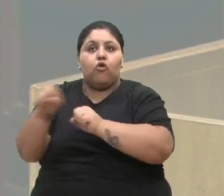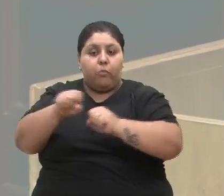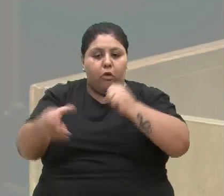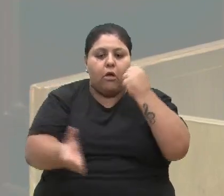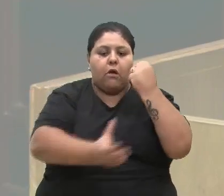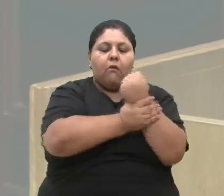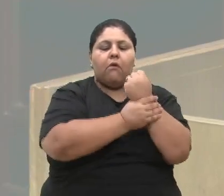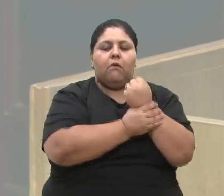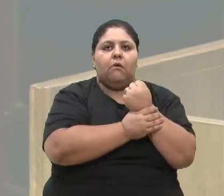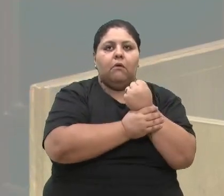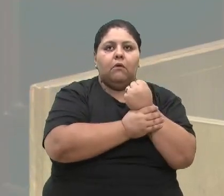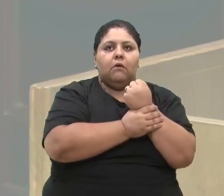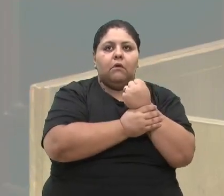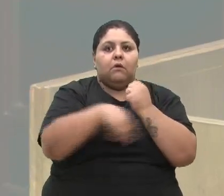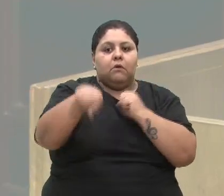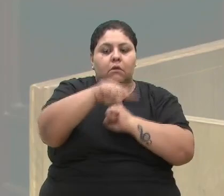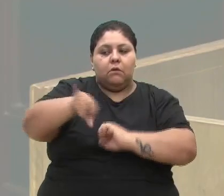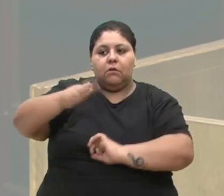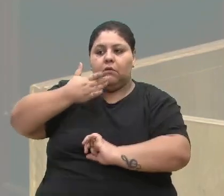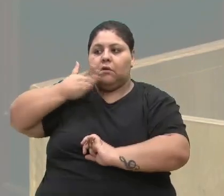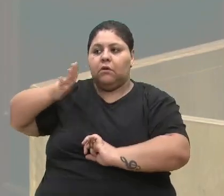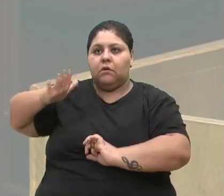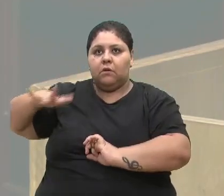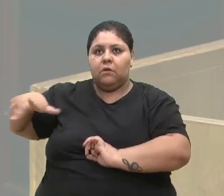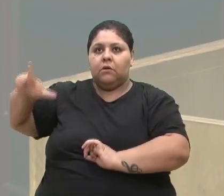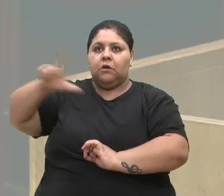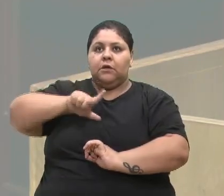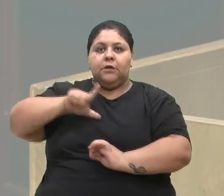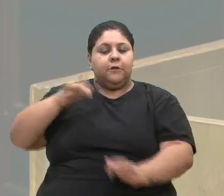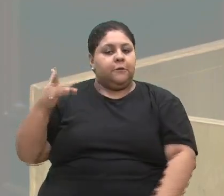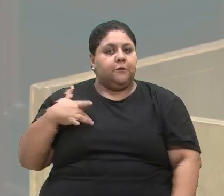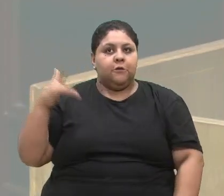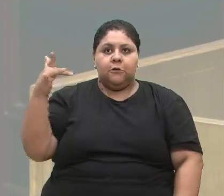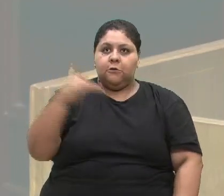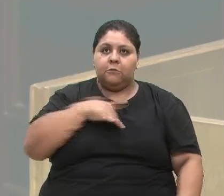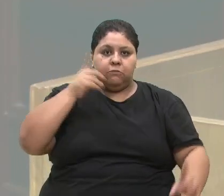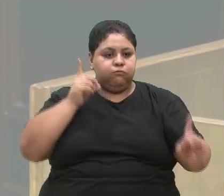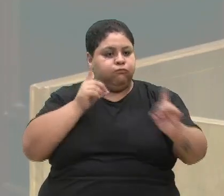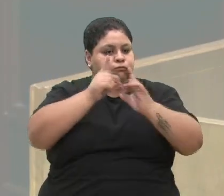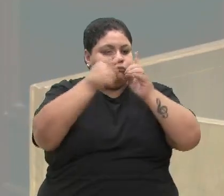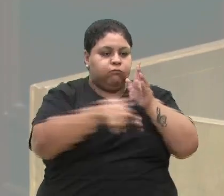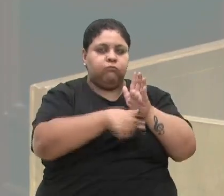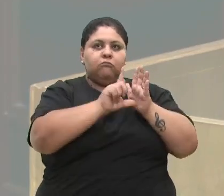garantir, assim, que as nossas crianças tenham saúde e diagnóstico